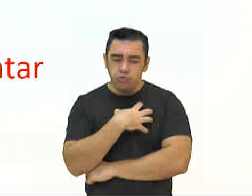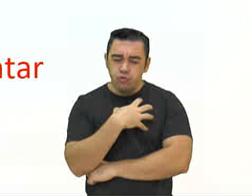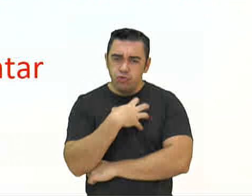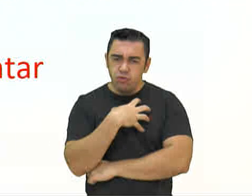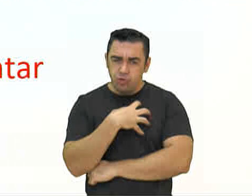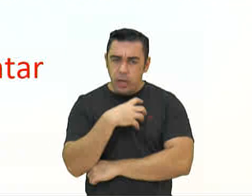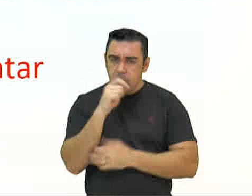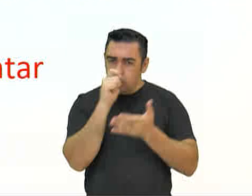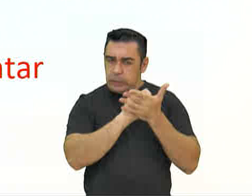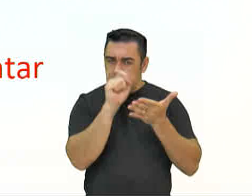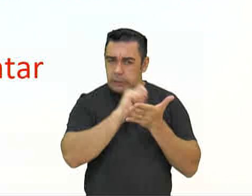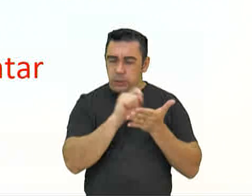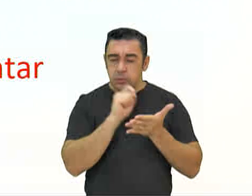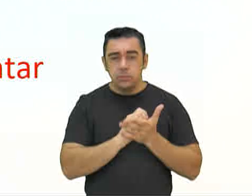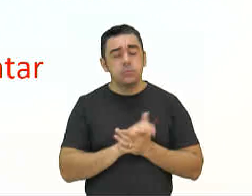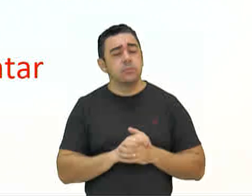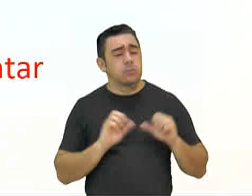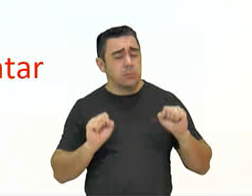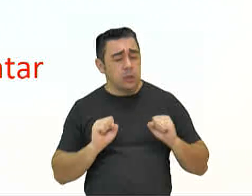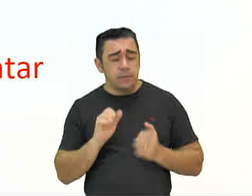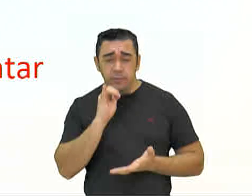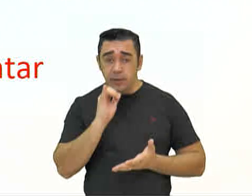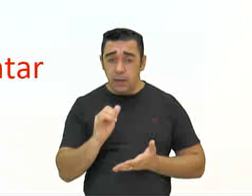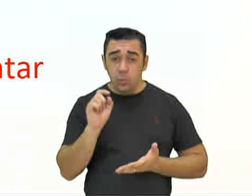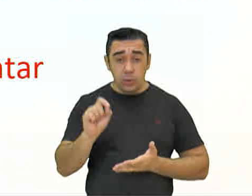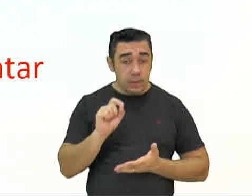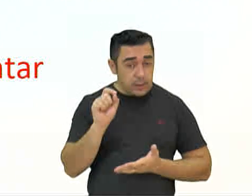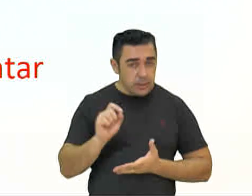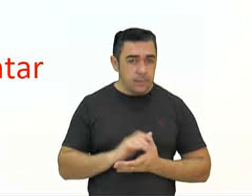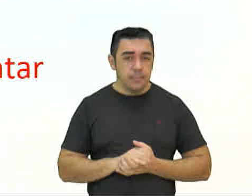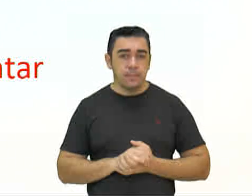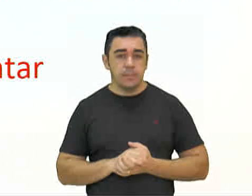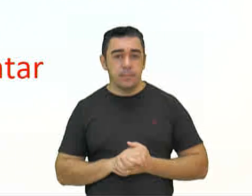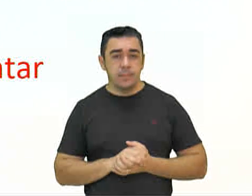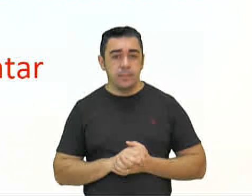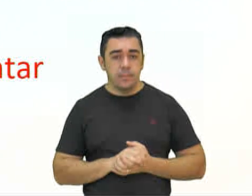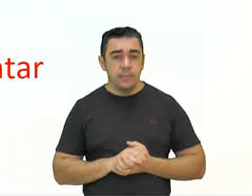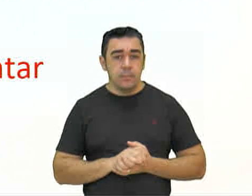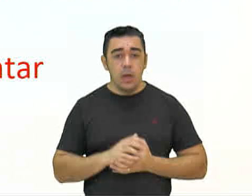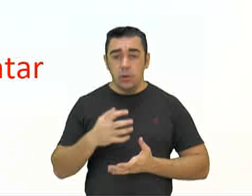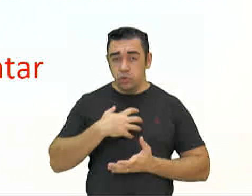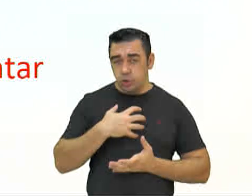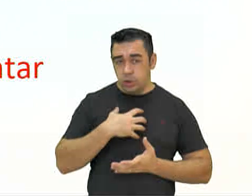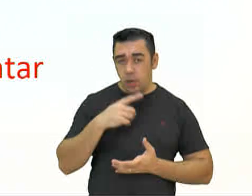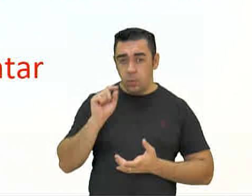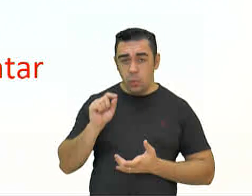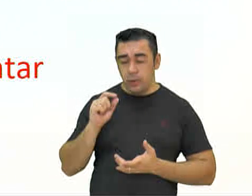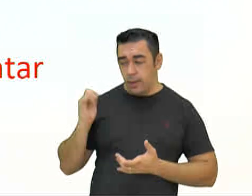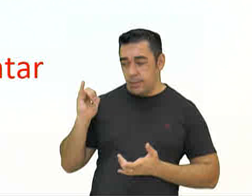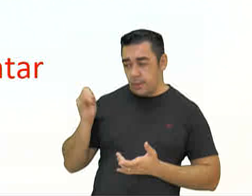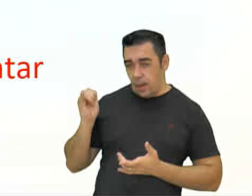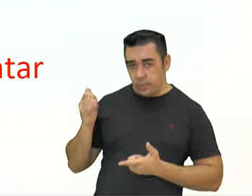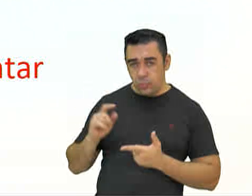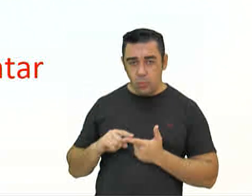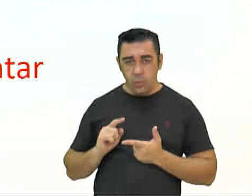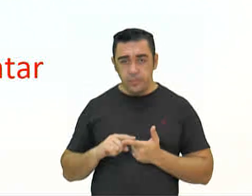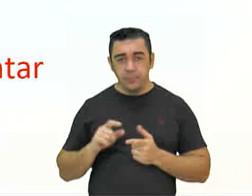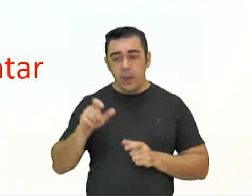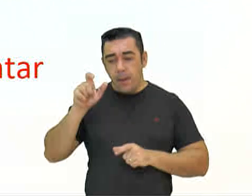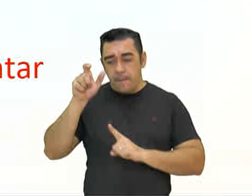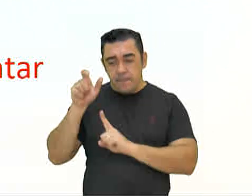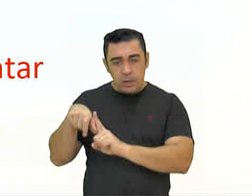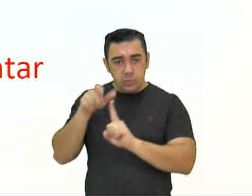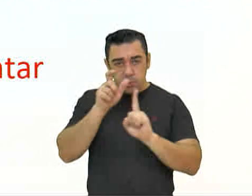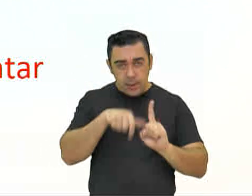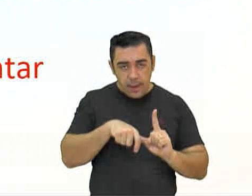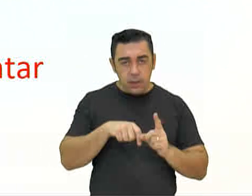o conto em si, né, você teria que ter falado sobre alguma coisa sobre o jeito que é o narrador, os personagens, o tempo, o espaço,